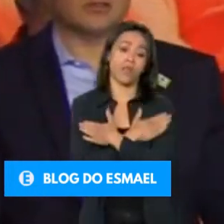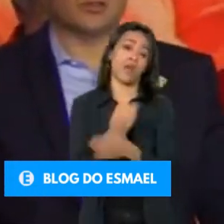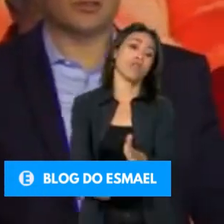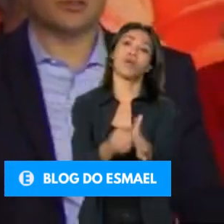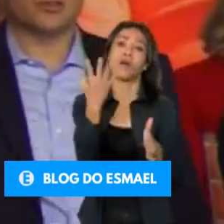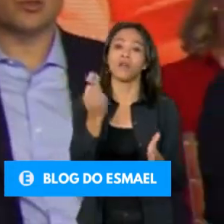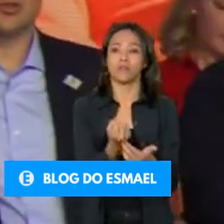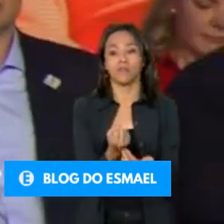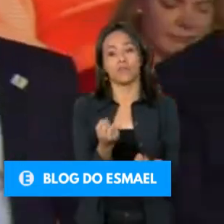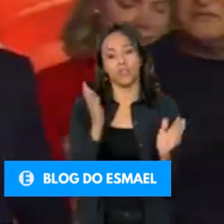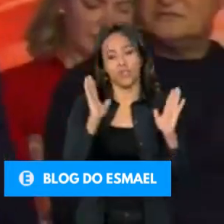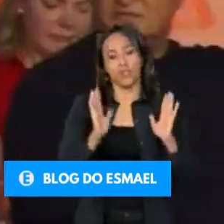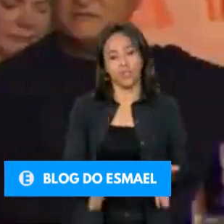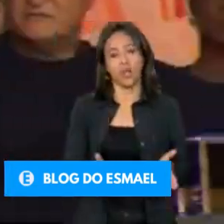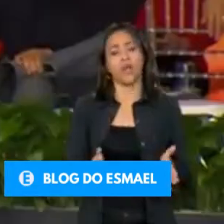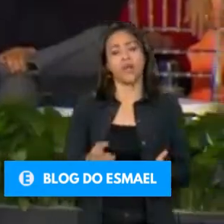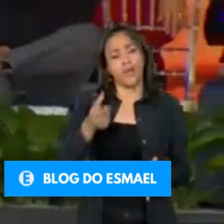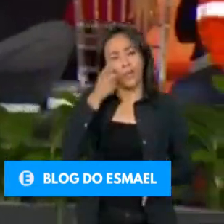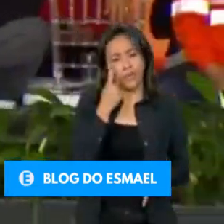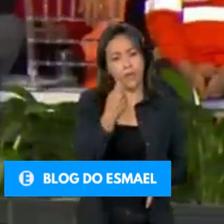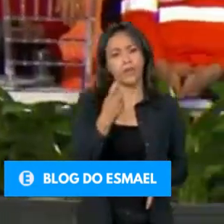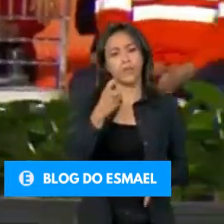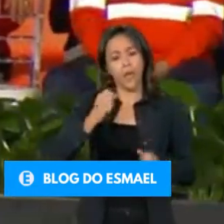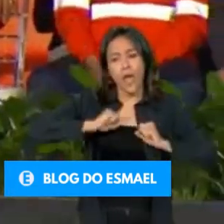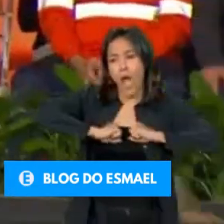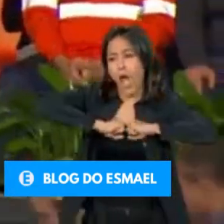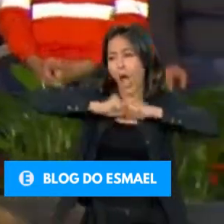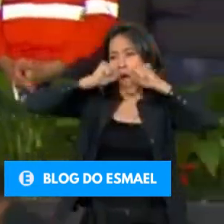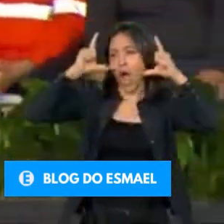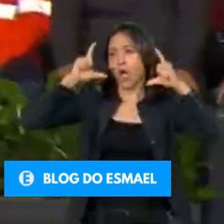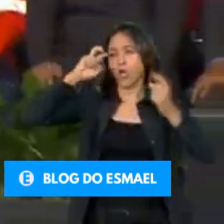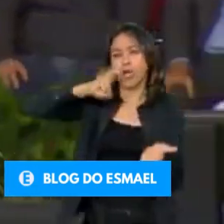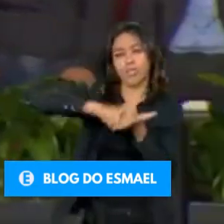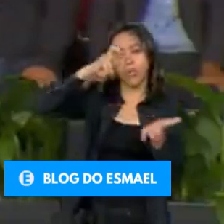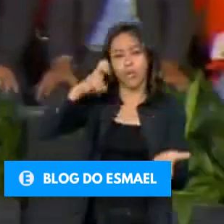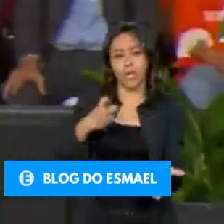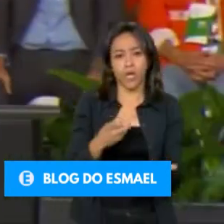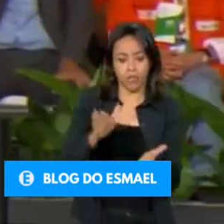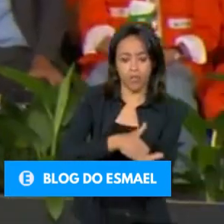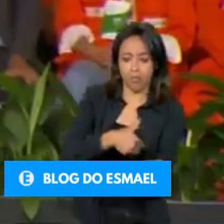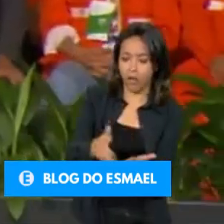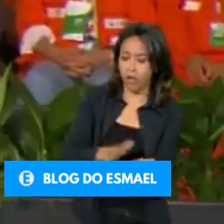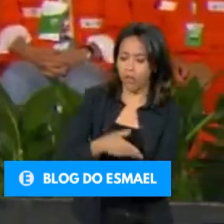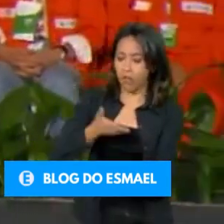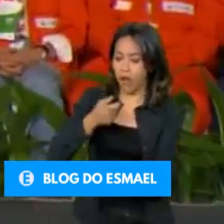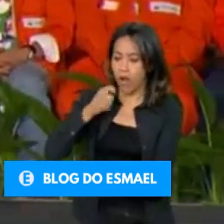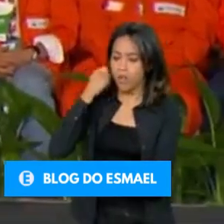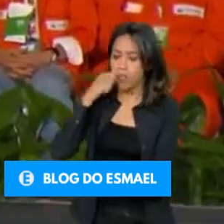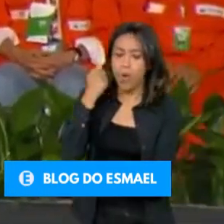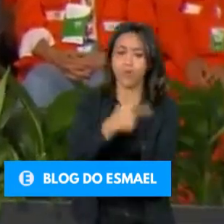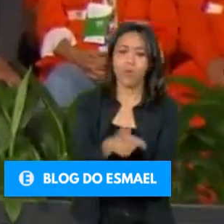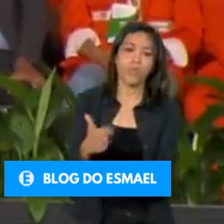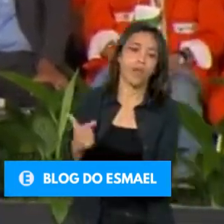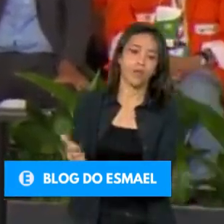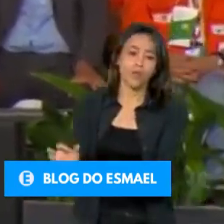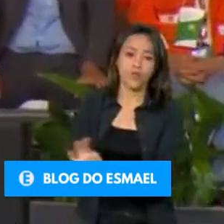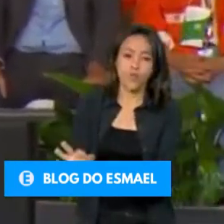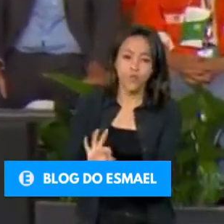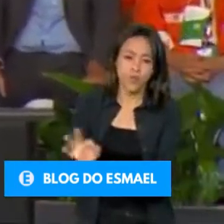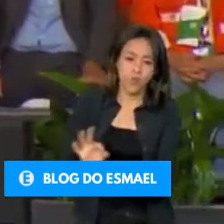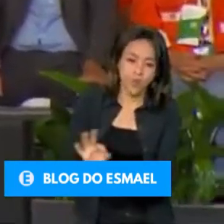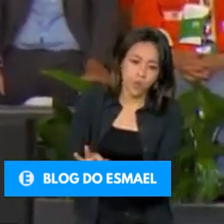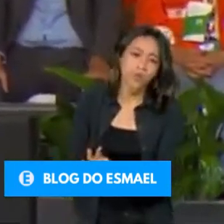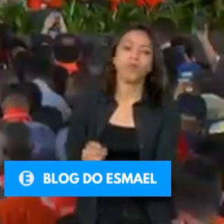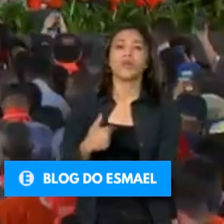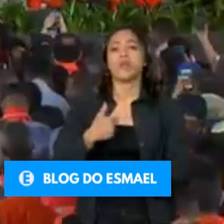vezes. Para mim interessa porque sei que é levantar de manhã e comer pão sem manteiga porque não tinha manteiga. Eu lembro que eu conto uma história sempre.